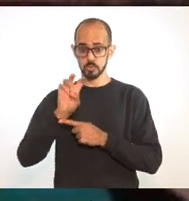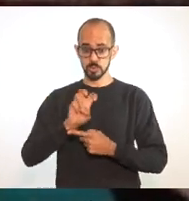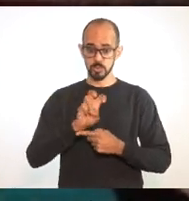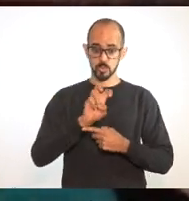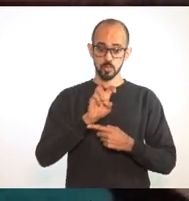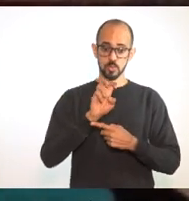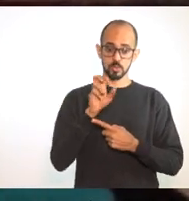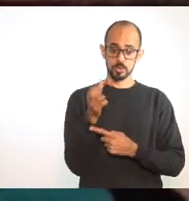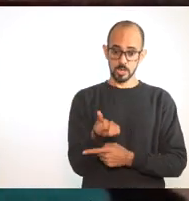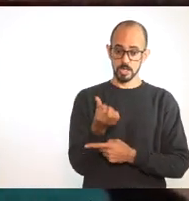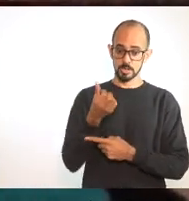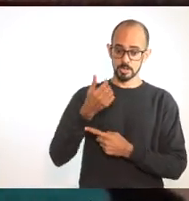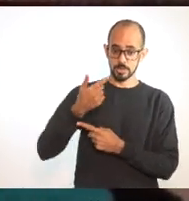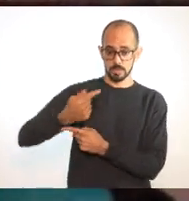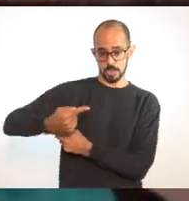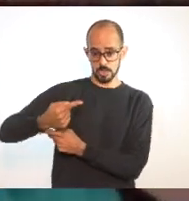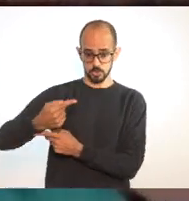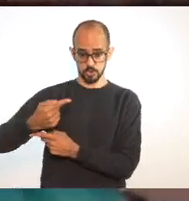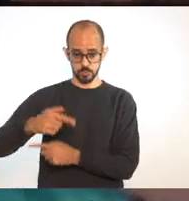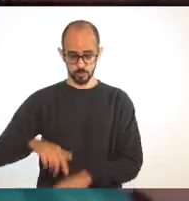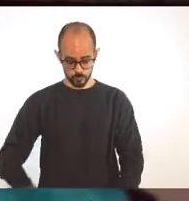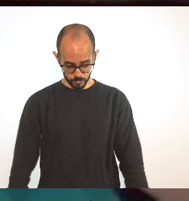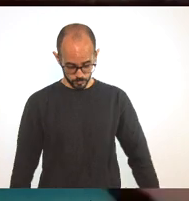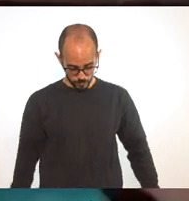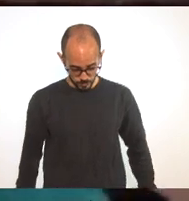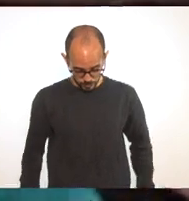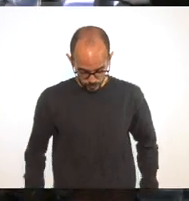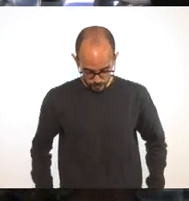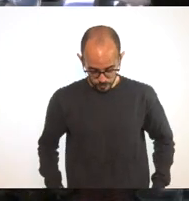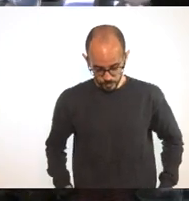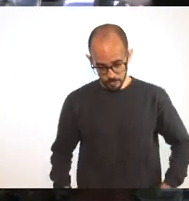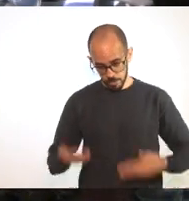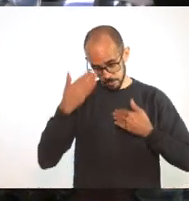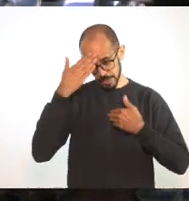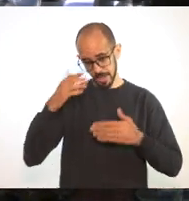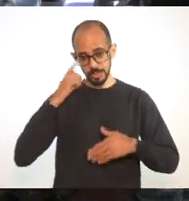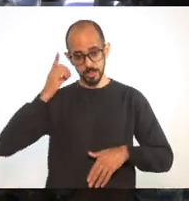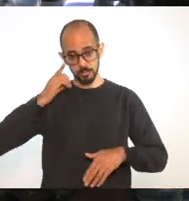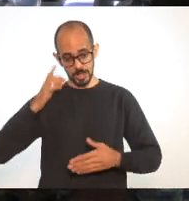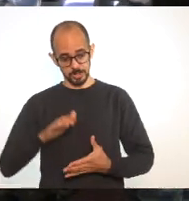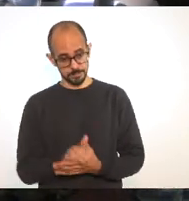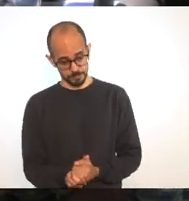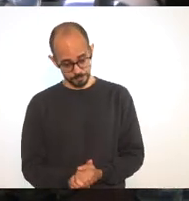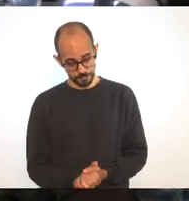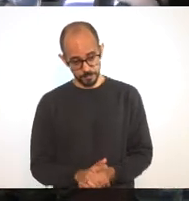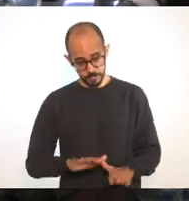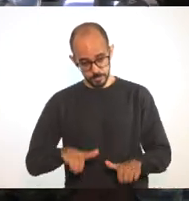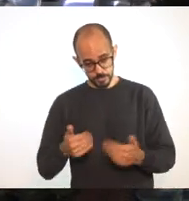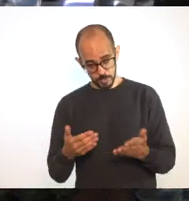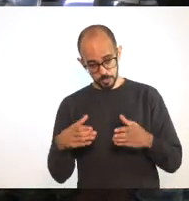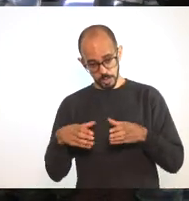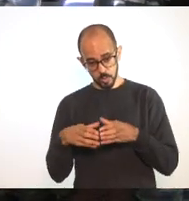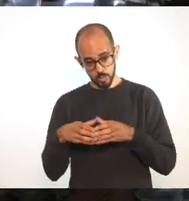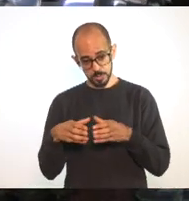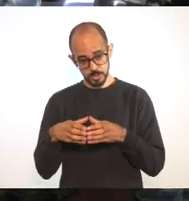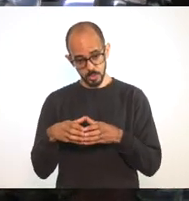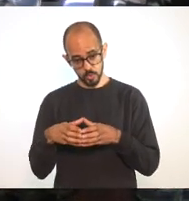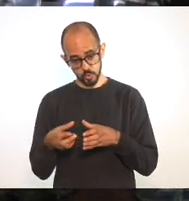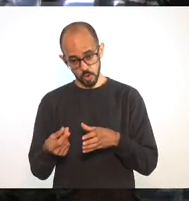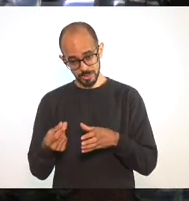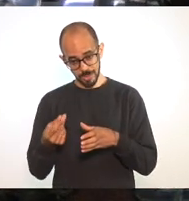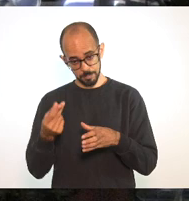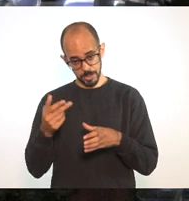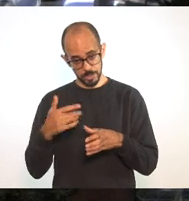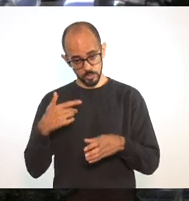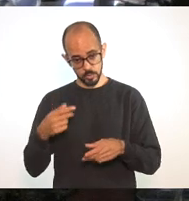5, 6 e 7. Obrigada, deputada. Pela Comissão de Orçamento, Finanças, Fiscalização